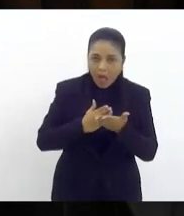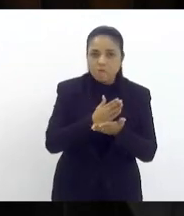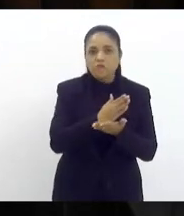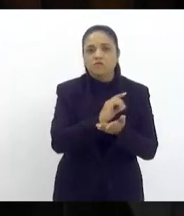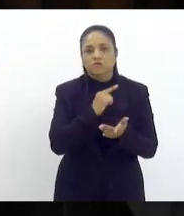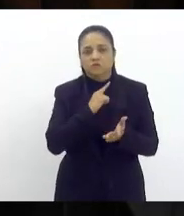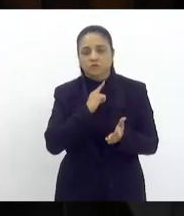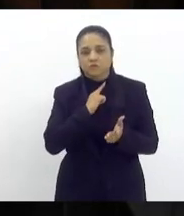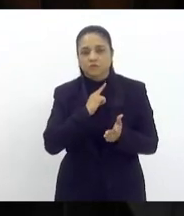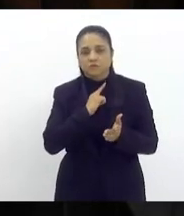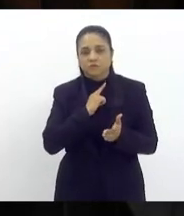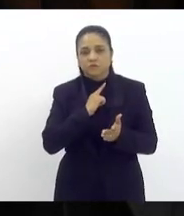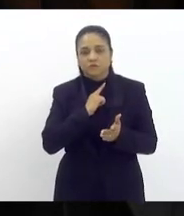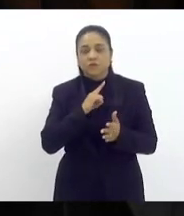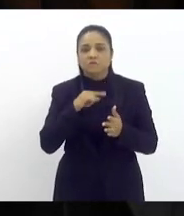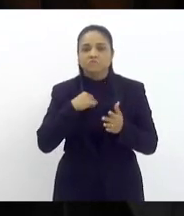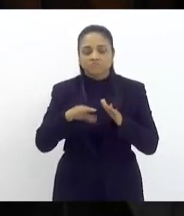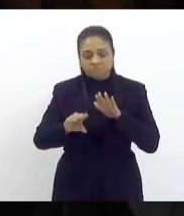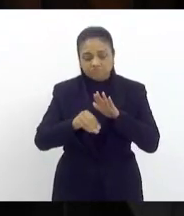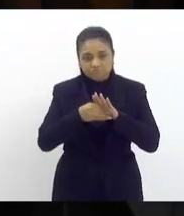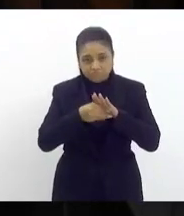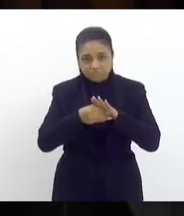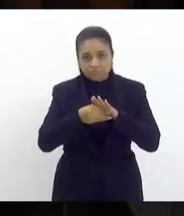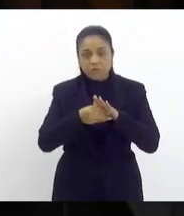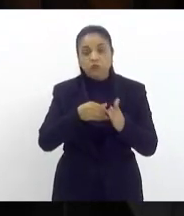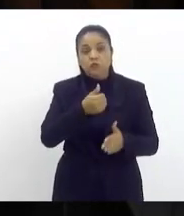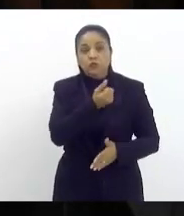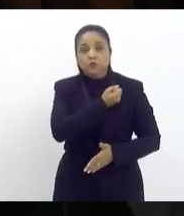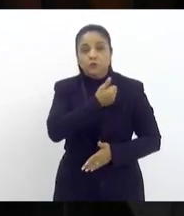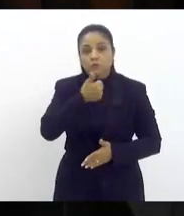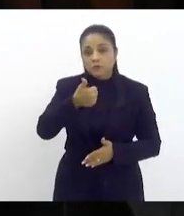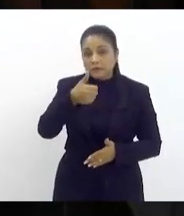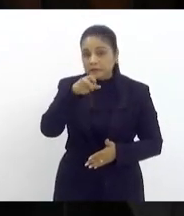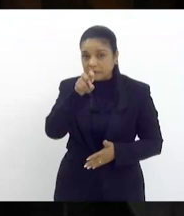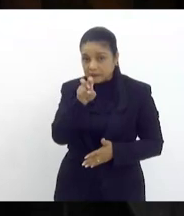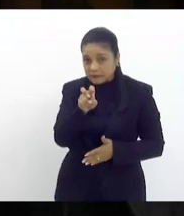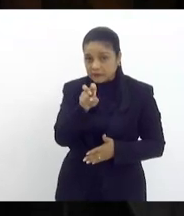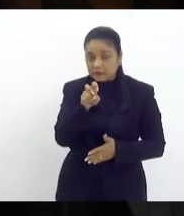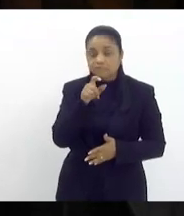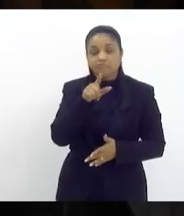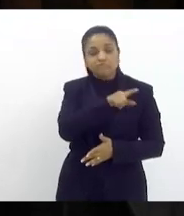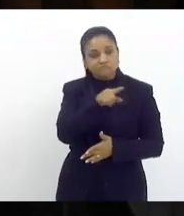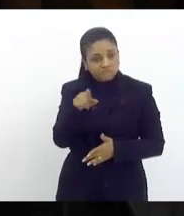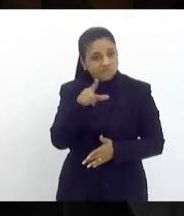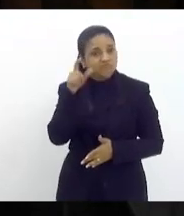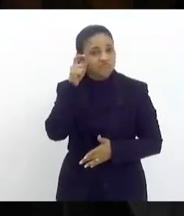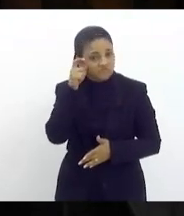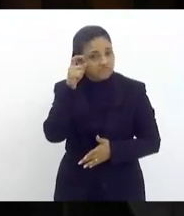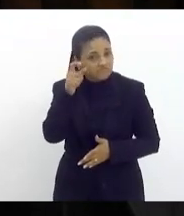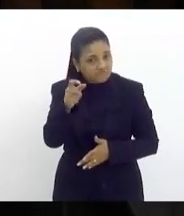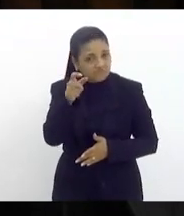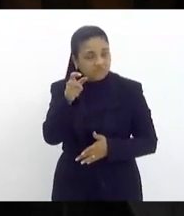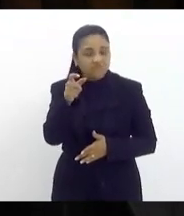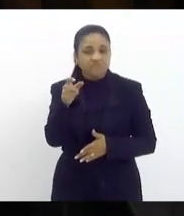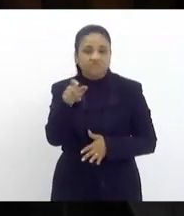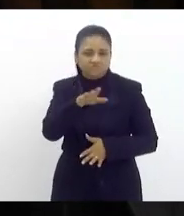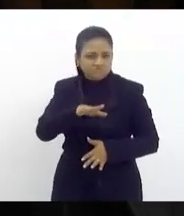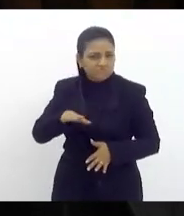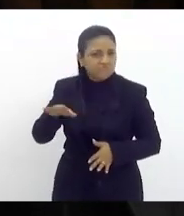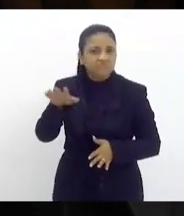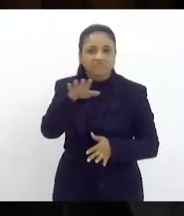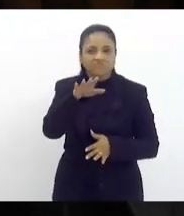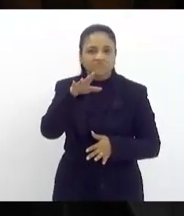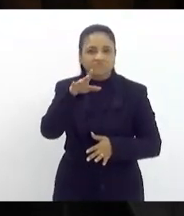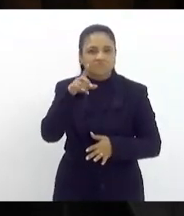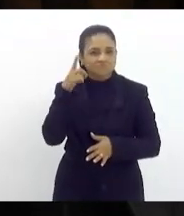Cito aqui a emenda número 15, que também é de interesse geral de